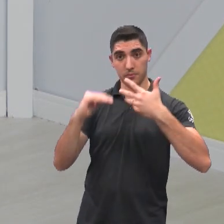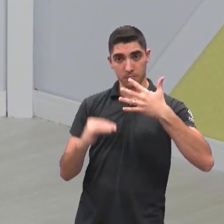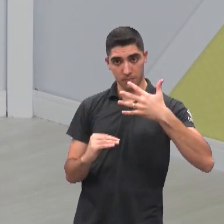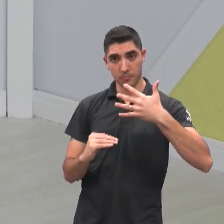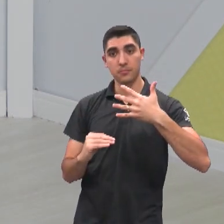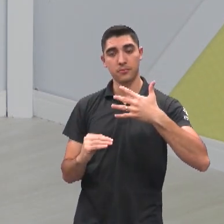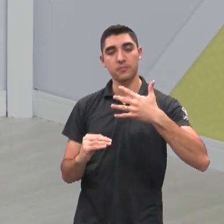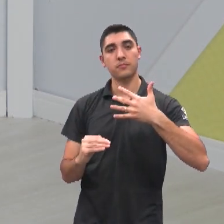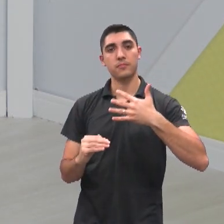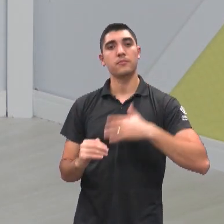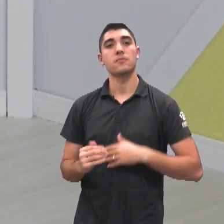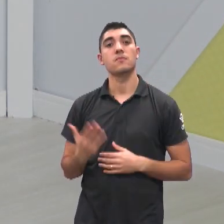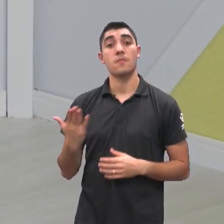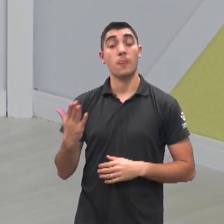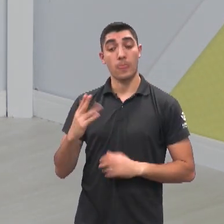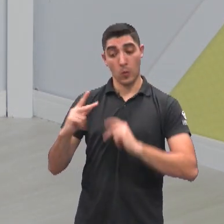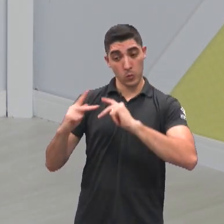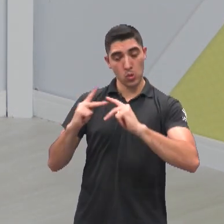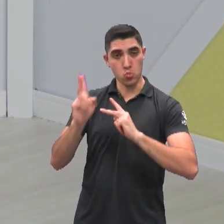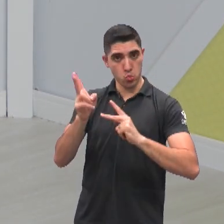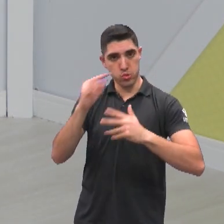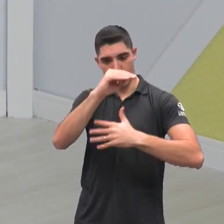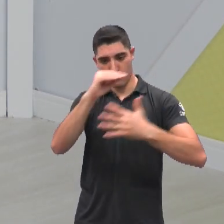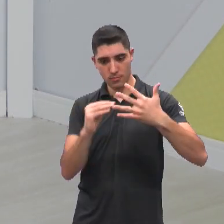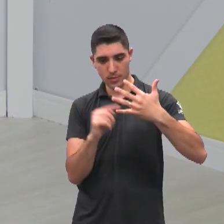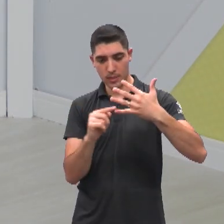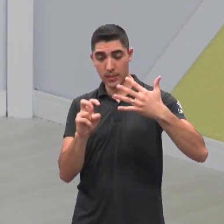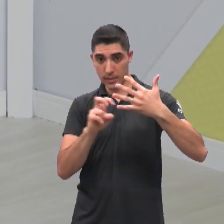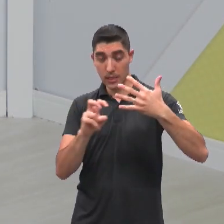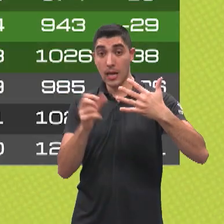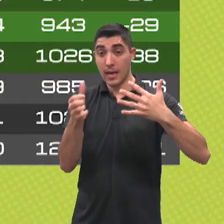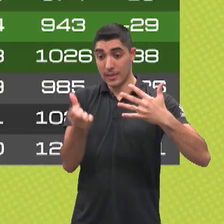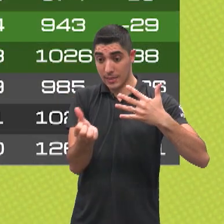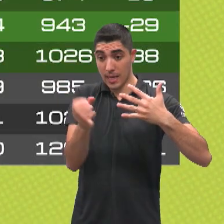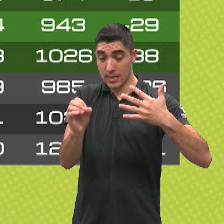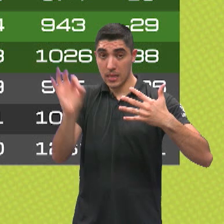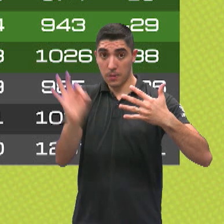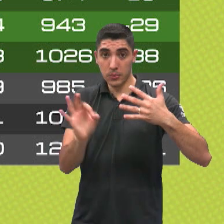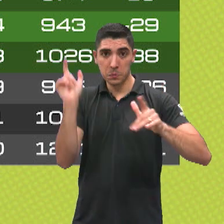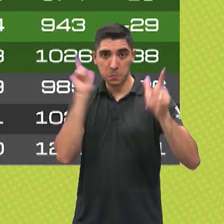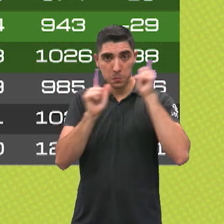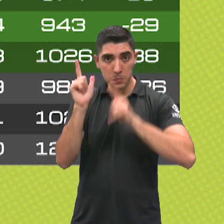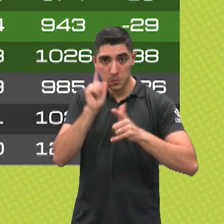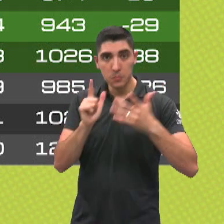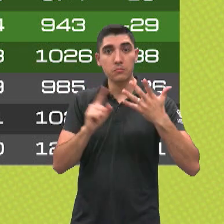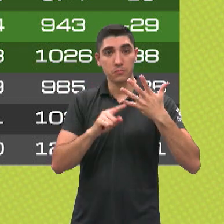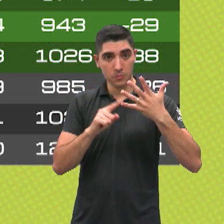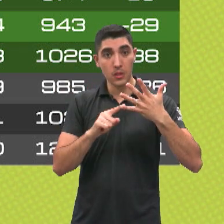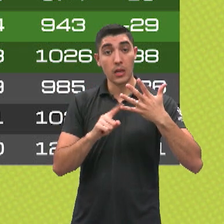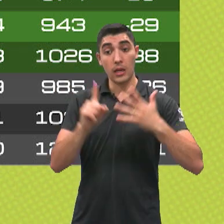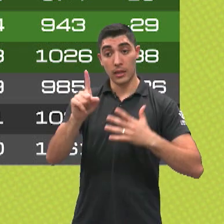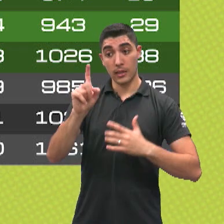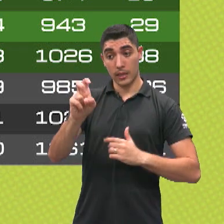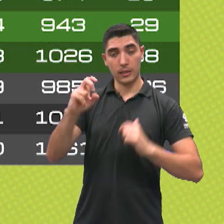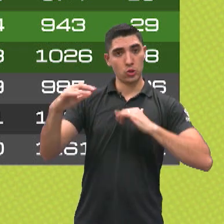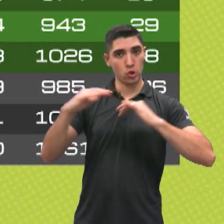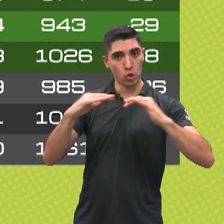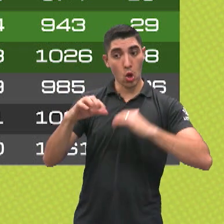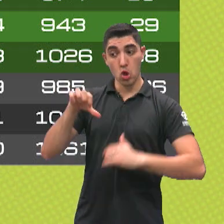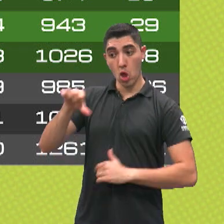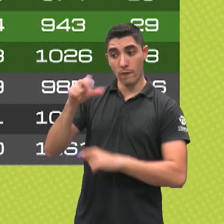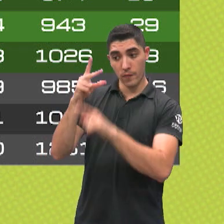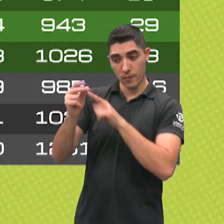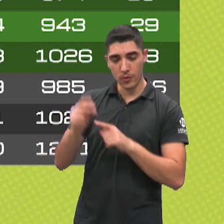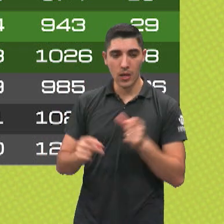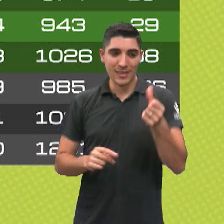que ficou. São José permanece na 5ª posição com 60% de aproveitamento agora. São 15 jogos, 9 vitórias,